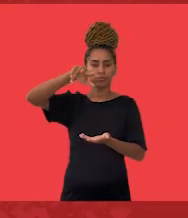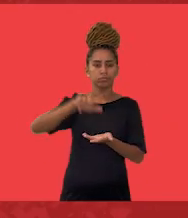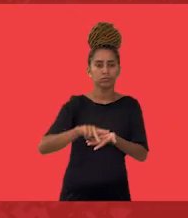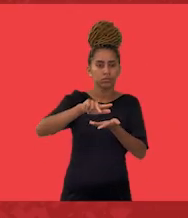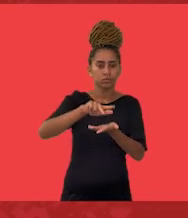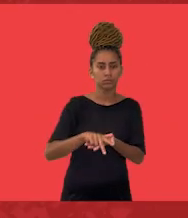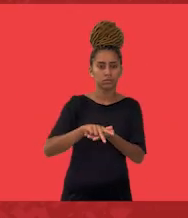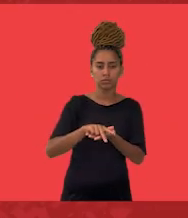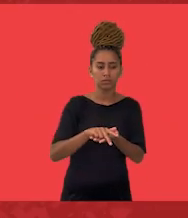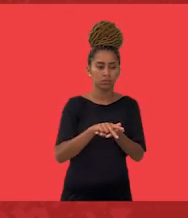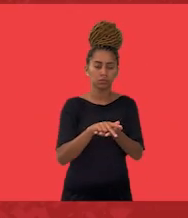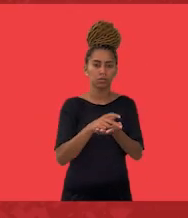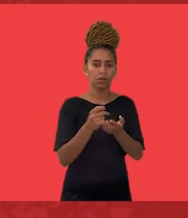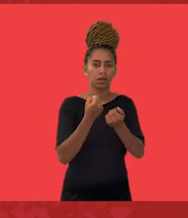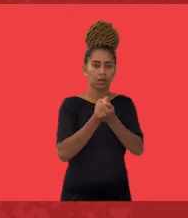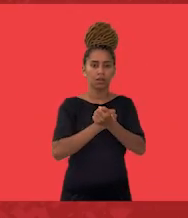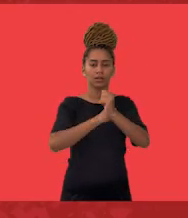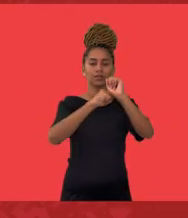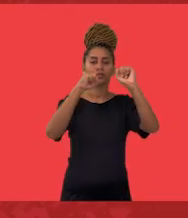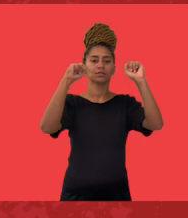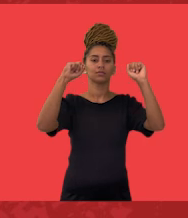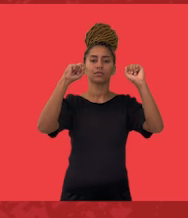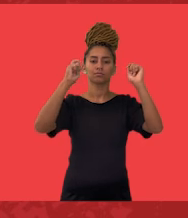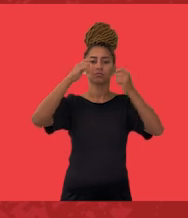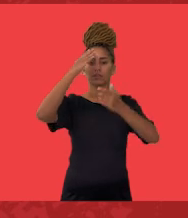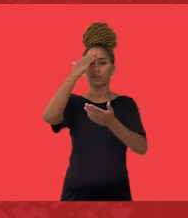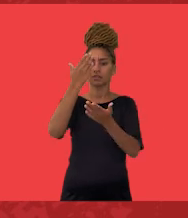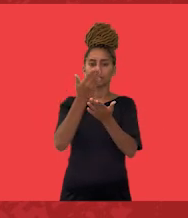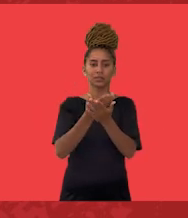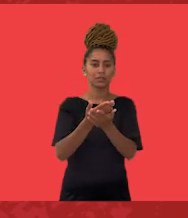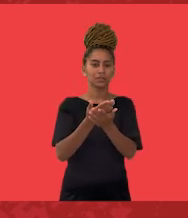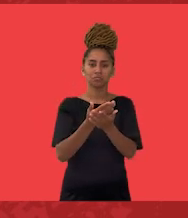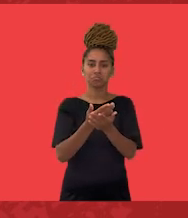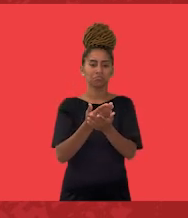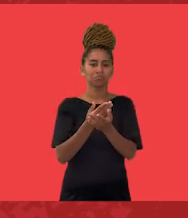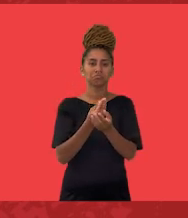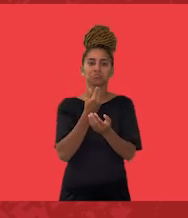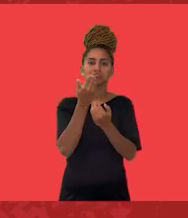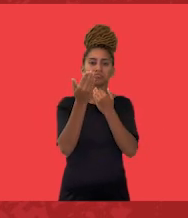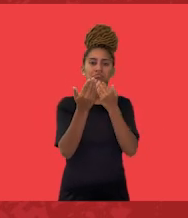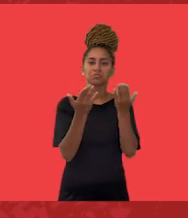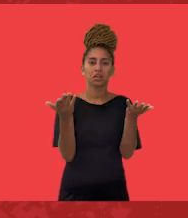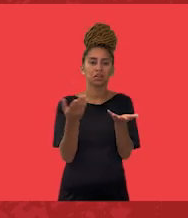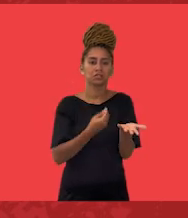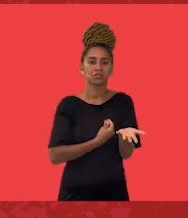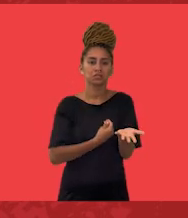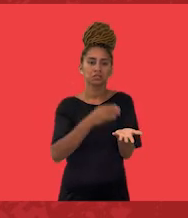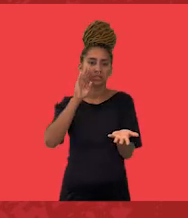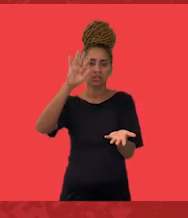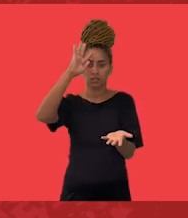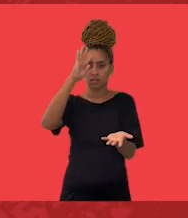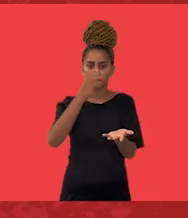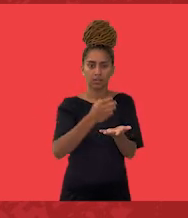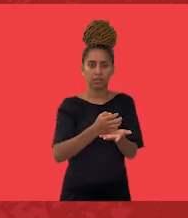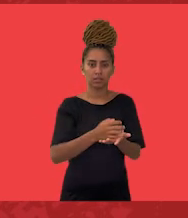Sentimental eu sou demais. De batonzinho, uma tola.